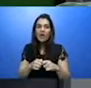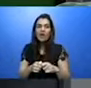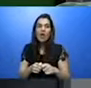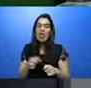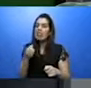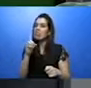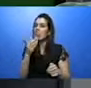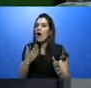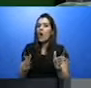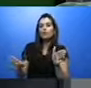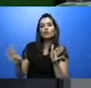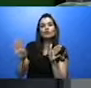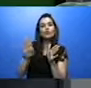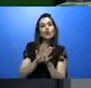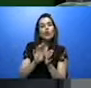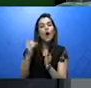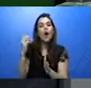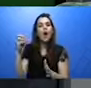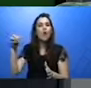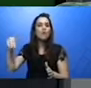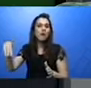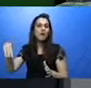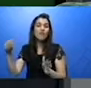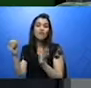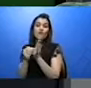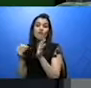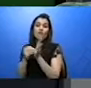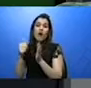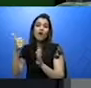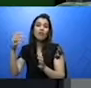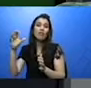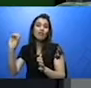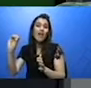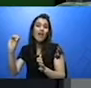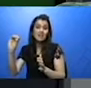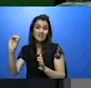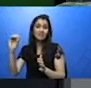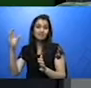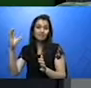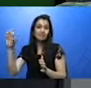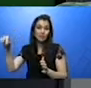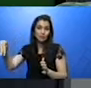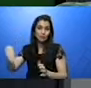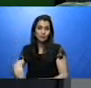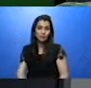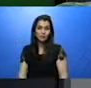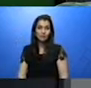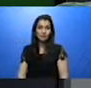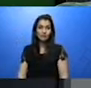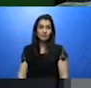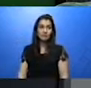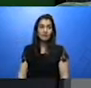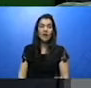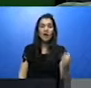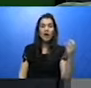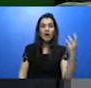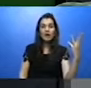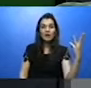consegui formar 1 metro. Por quê? Ainda ficam faltando 10 centímetros, porque olha, 30 mais